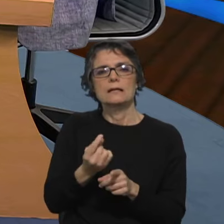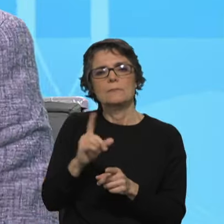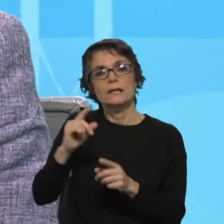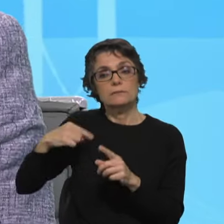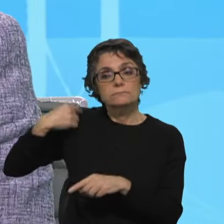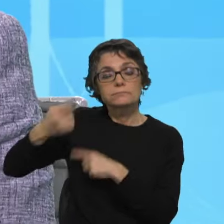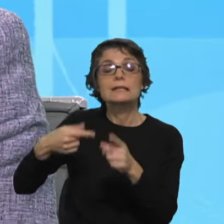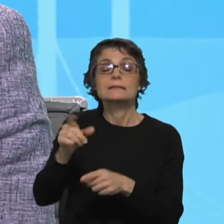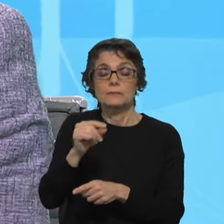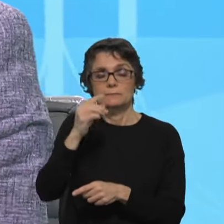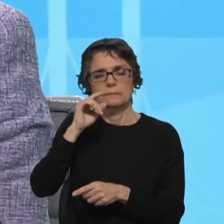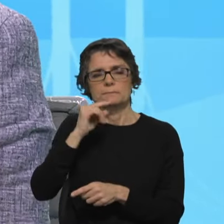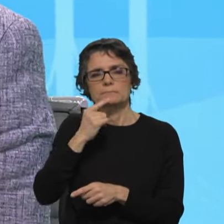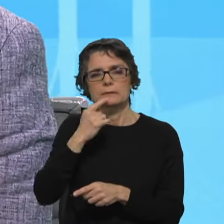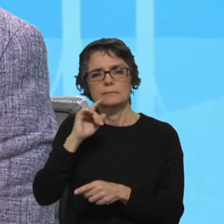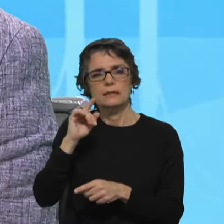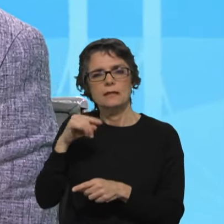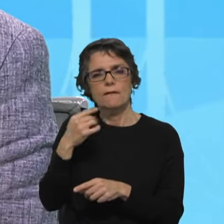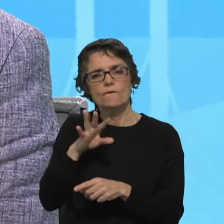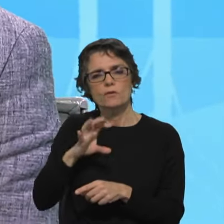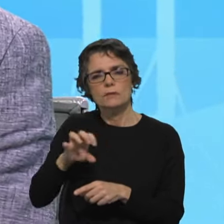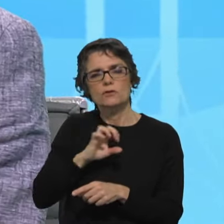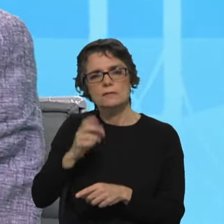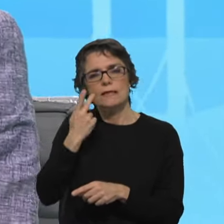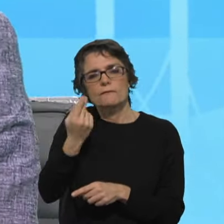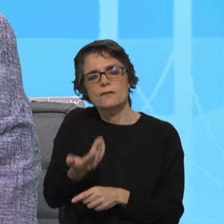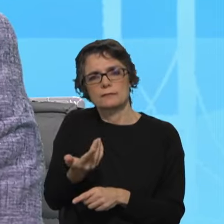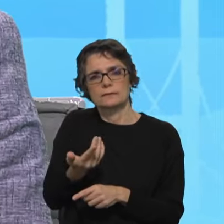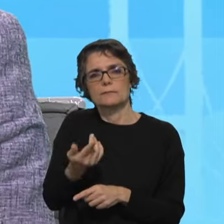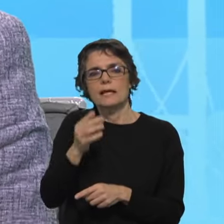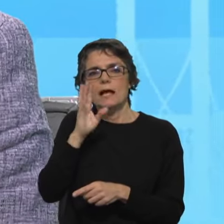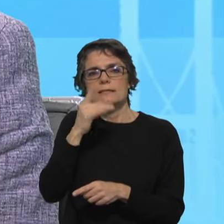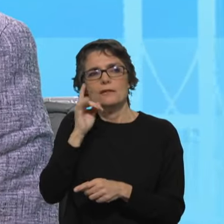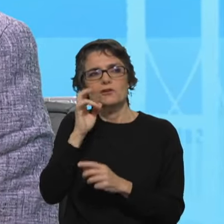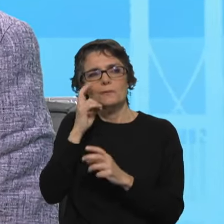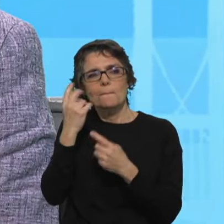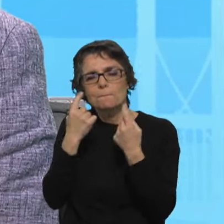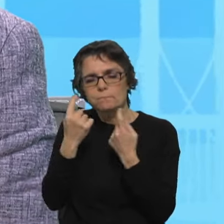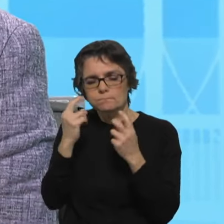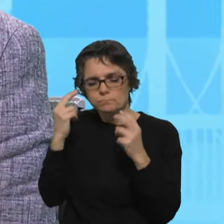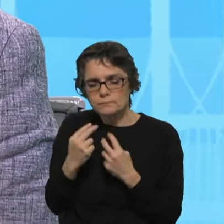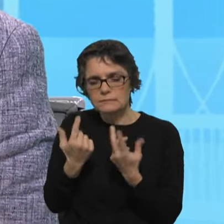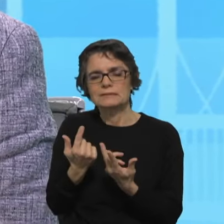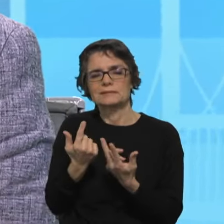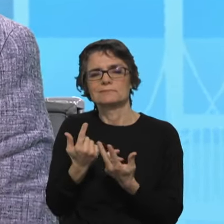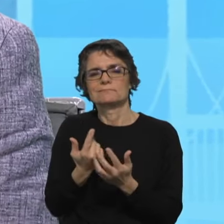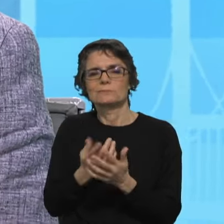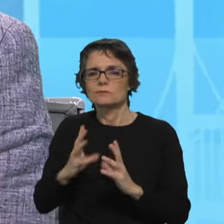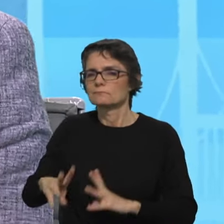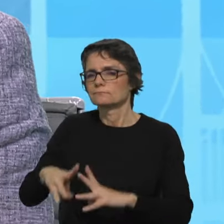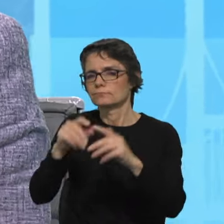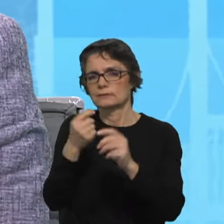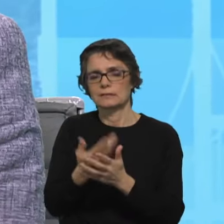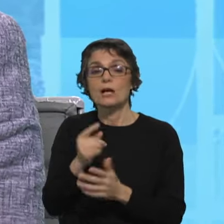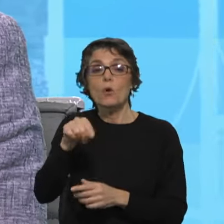saibamos o que fazemos, porque quanto melhor o soubermos, melhor o podemos fazer. A verdade é que hoje cuida-se bastante do